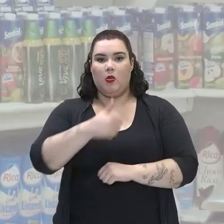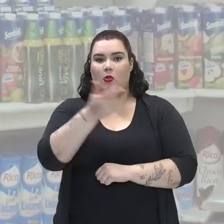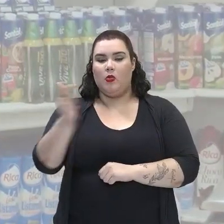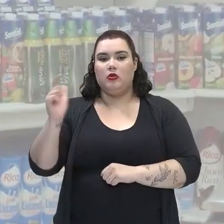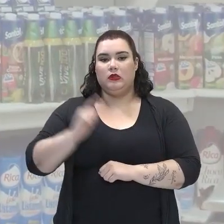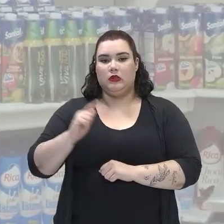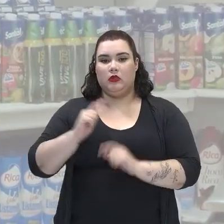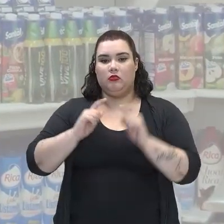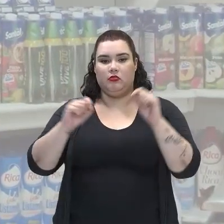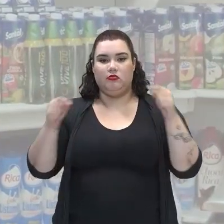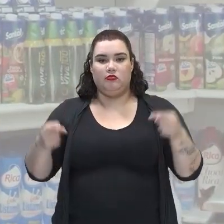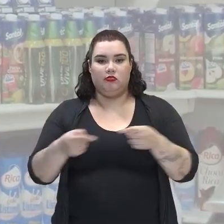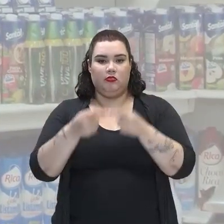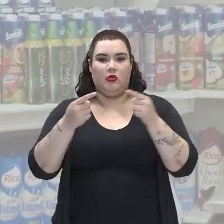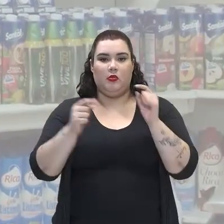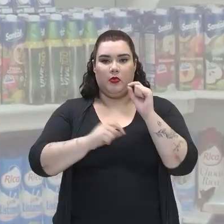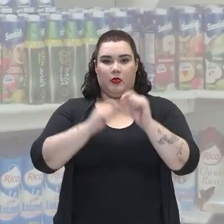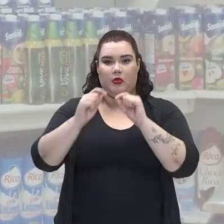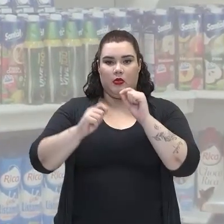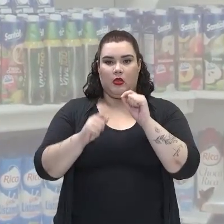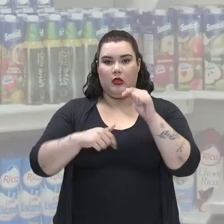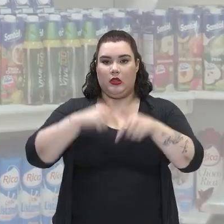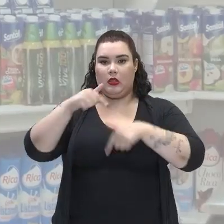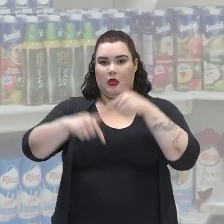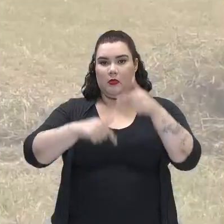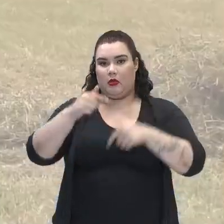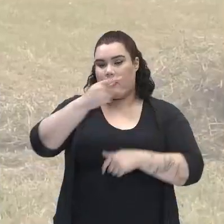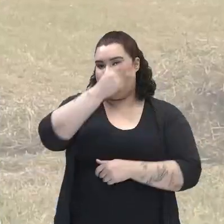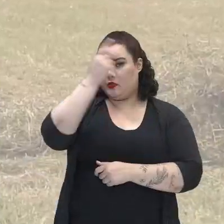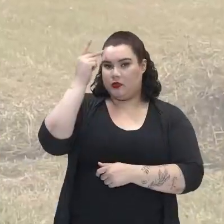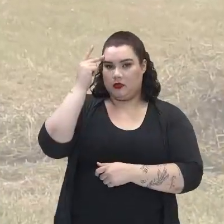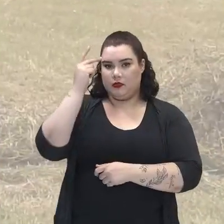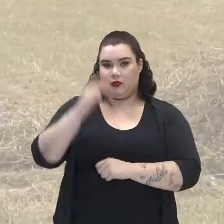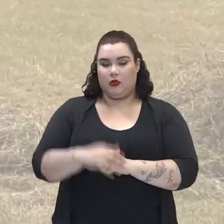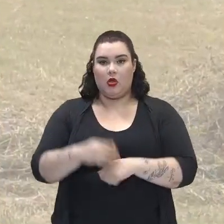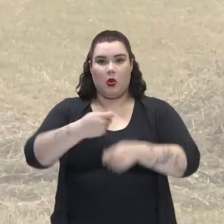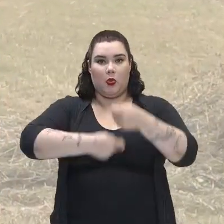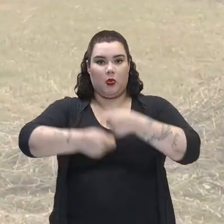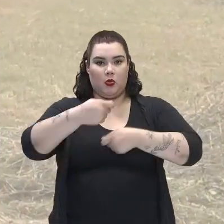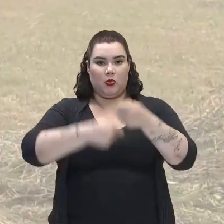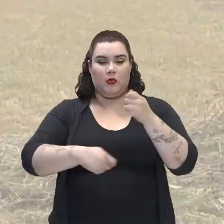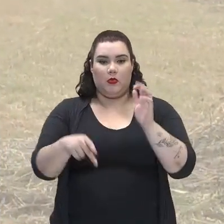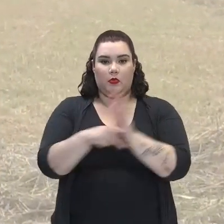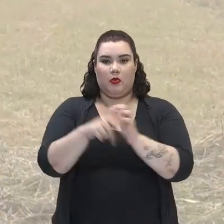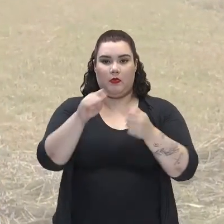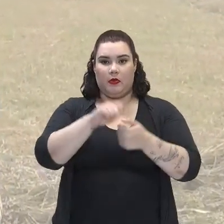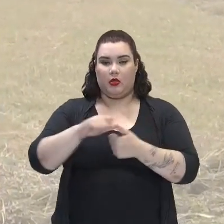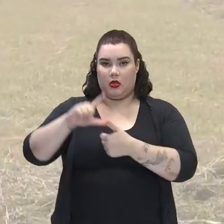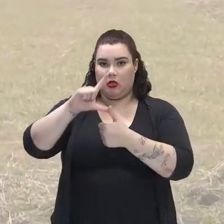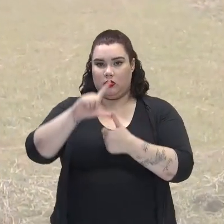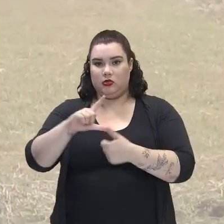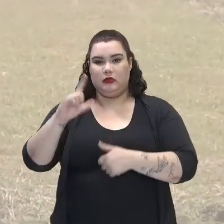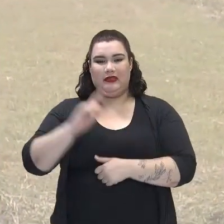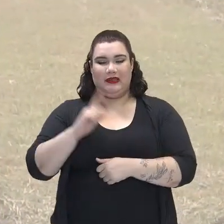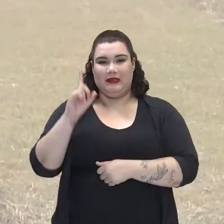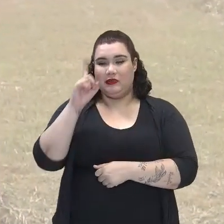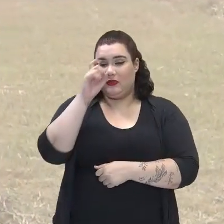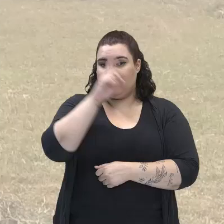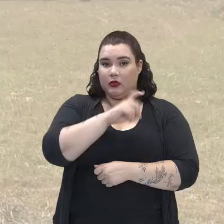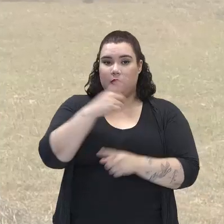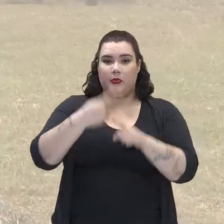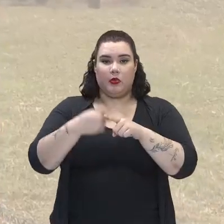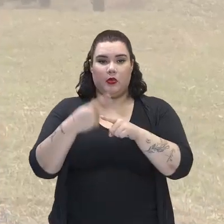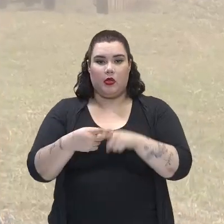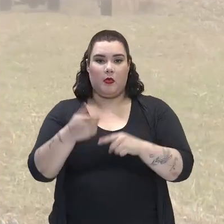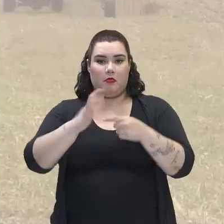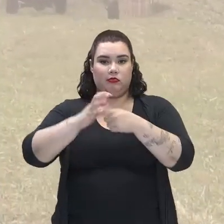muito a ver com a gente é sobre o trabalho das pessoas. A economia na América Latina ficou mais complicada. As